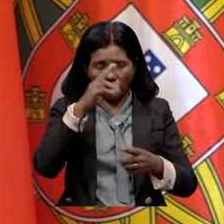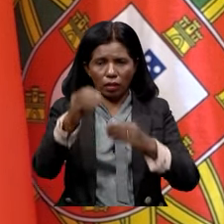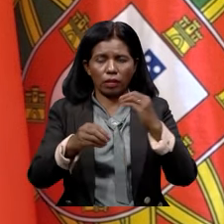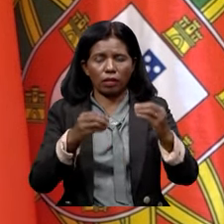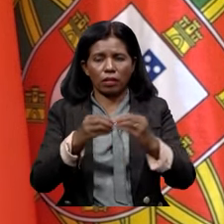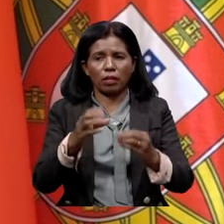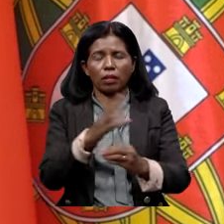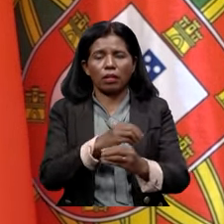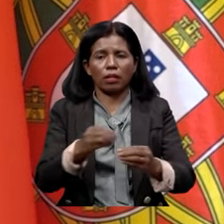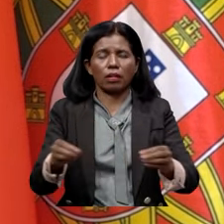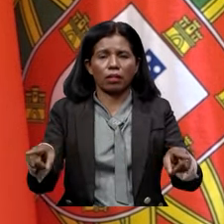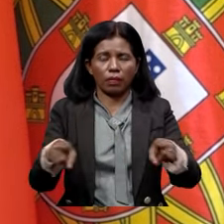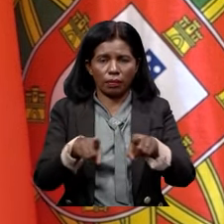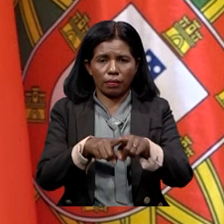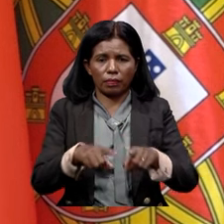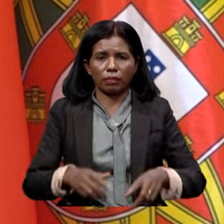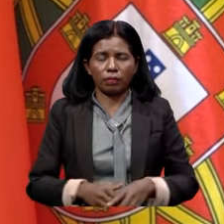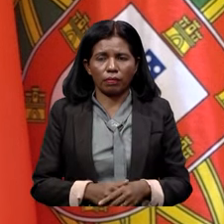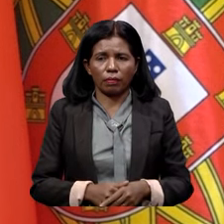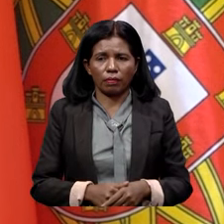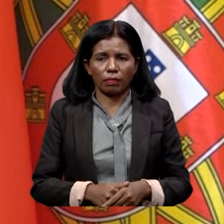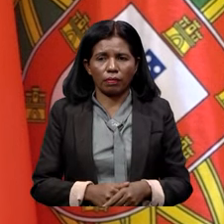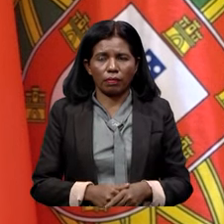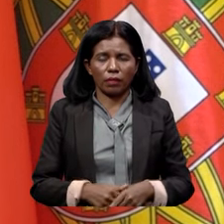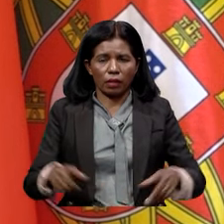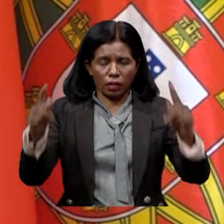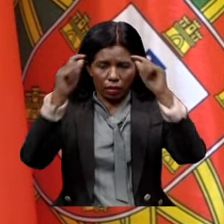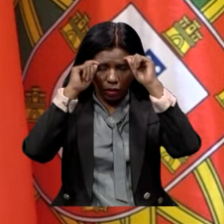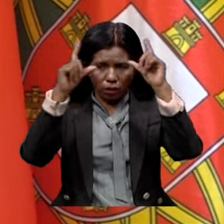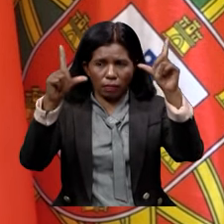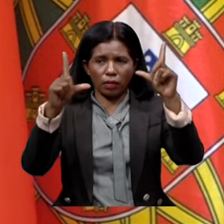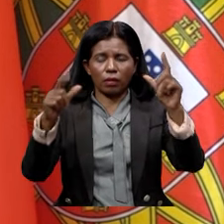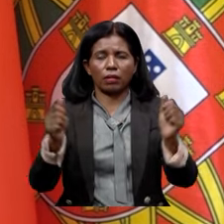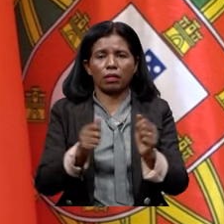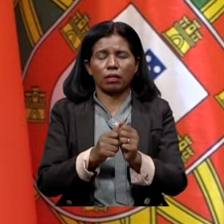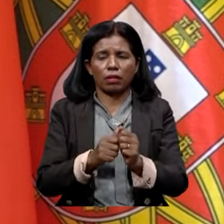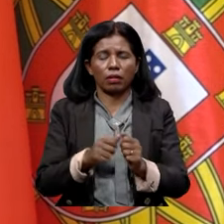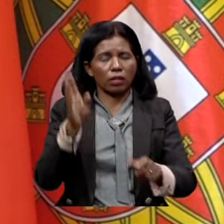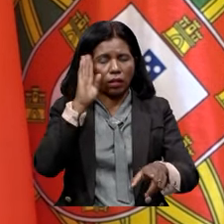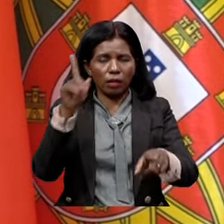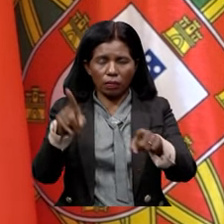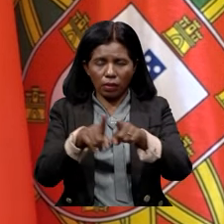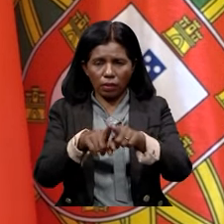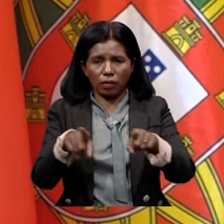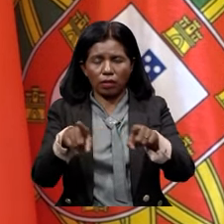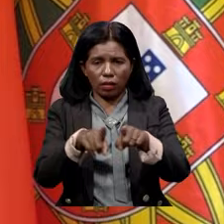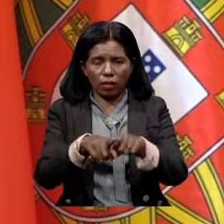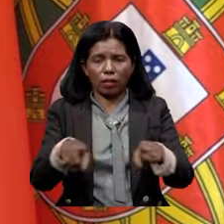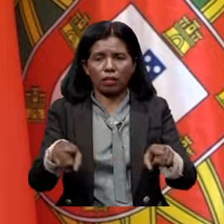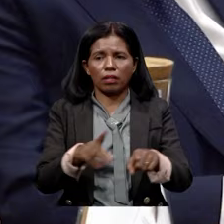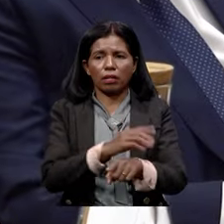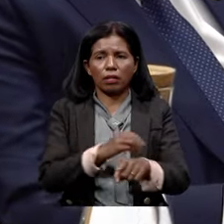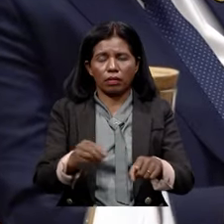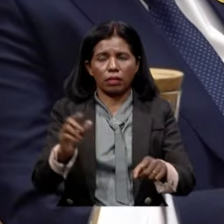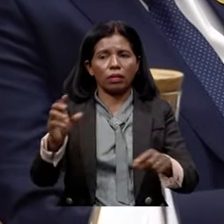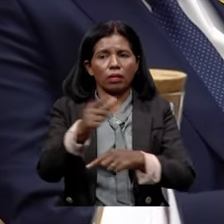o aumento da capacidade de Timor em se afirmar no contexto regional e no contexto